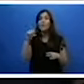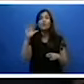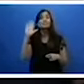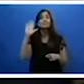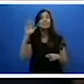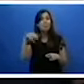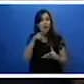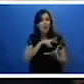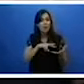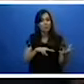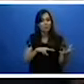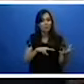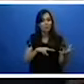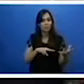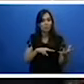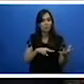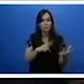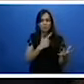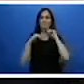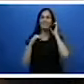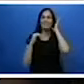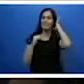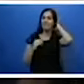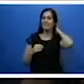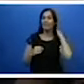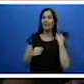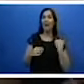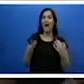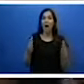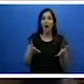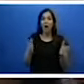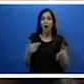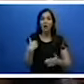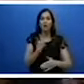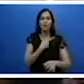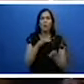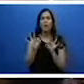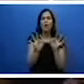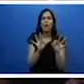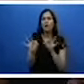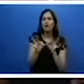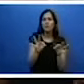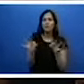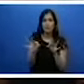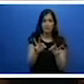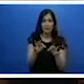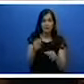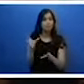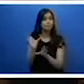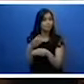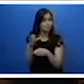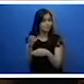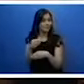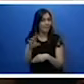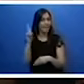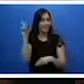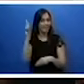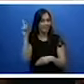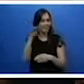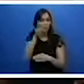leu. Então ela não precisa ler novamente. Agora nós vamos organizar o nosso algoritmo aqui